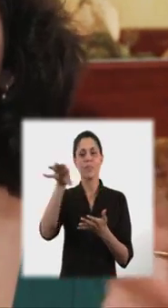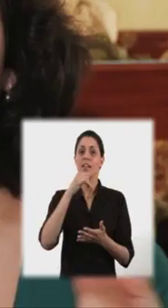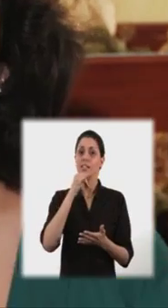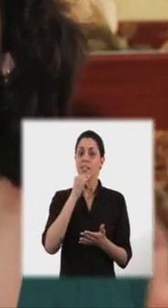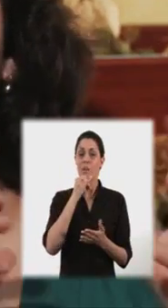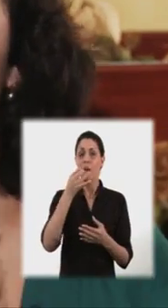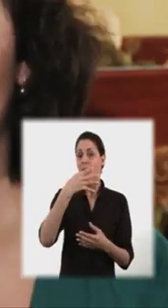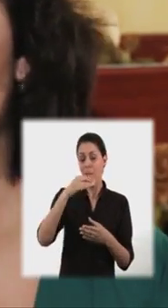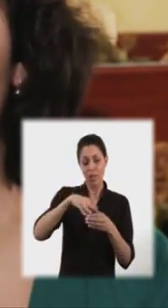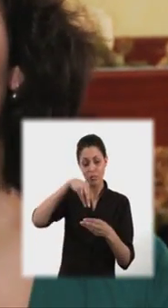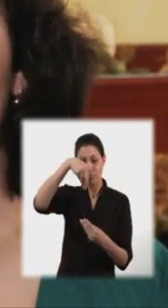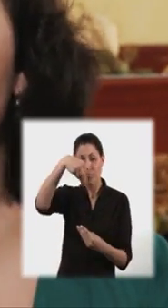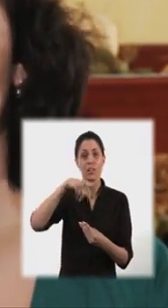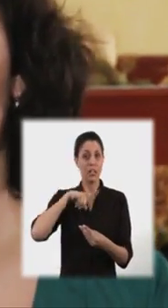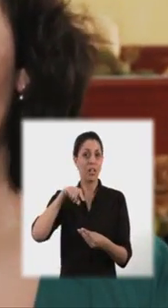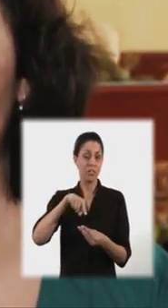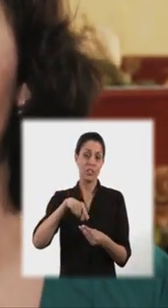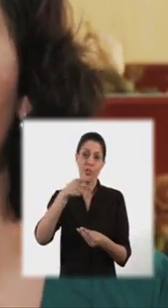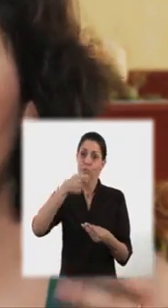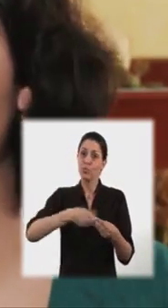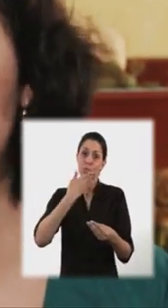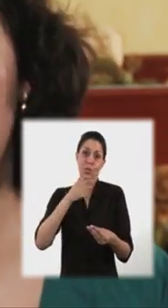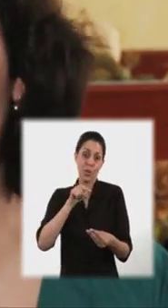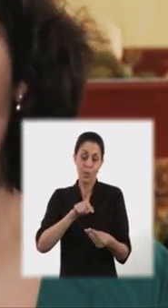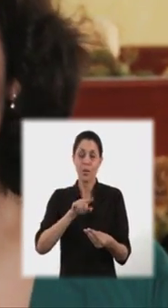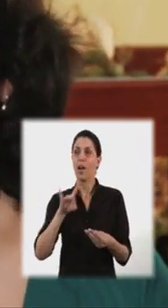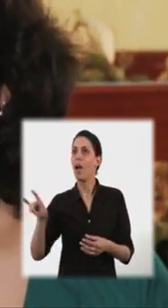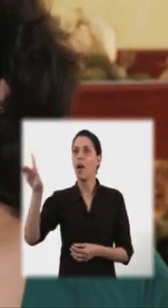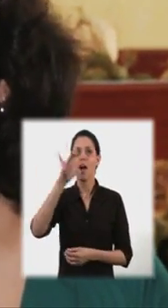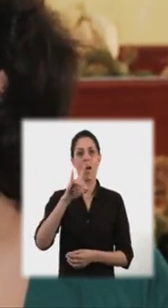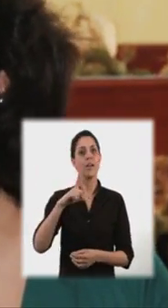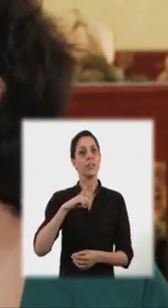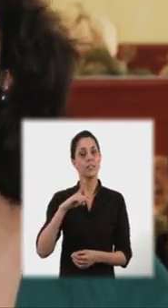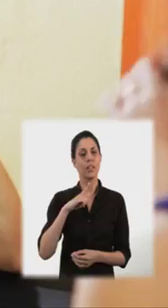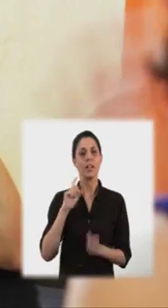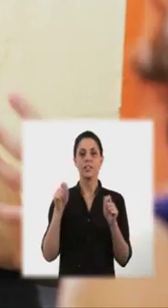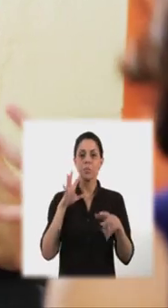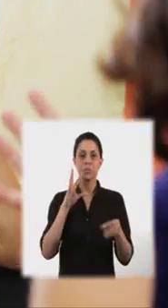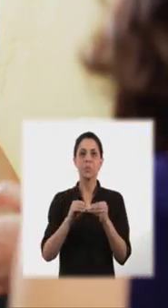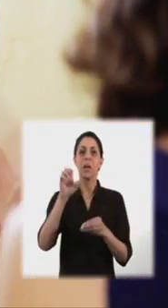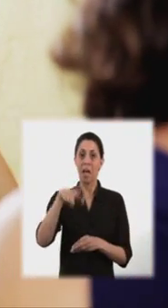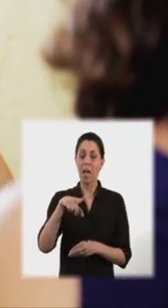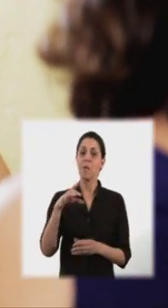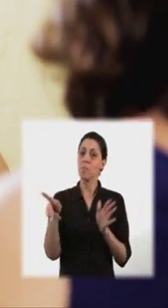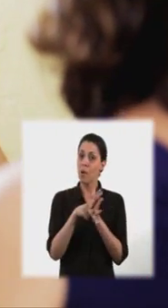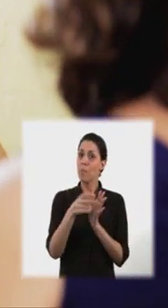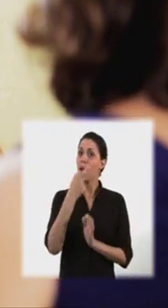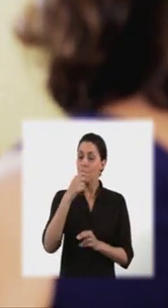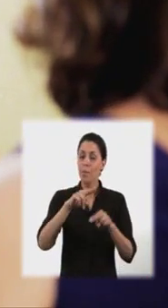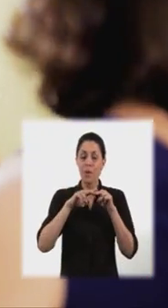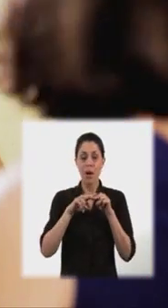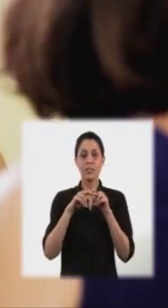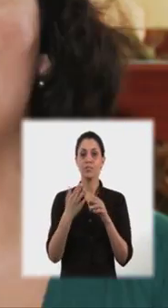a gente consegue identificar como uma bula de remédio, dar esse nome para ela por causa dessas características. Por mais que existam diferentes bulas para diferentes